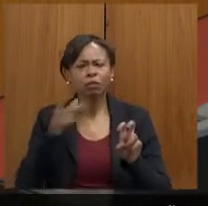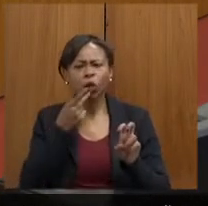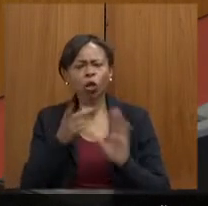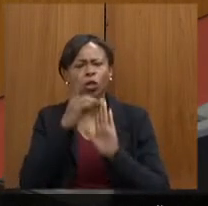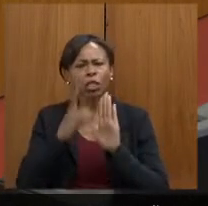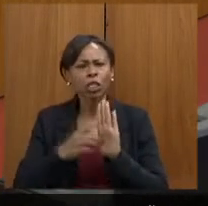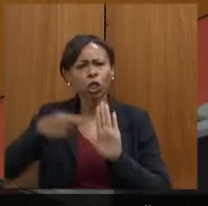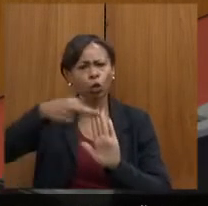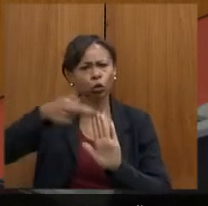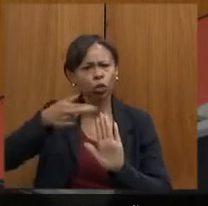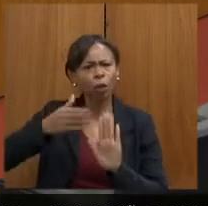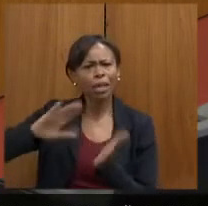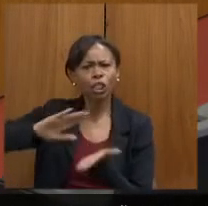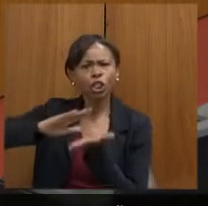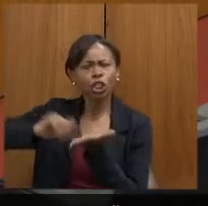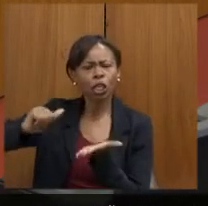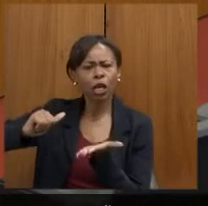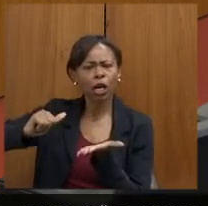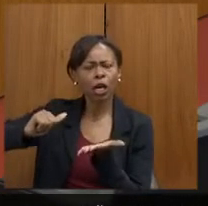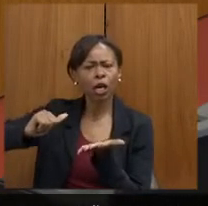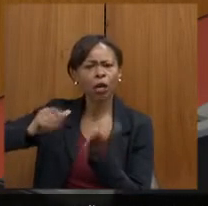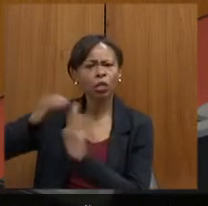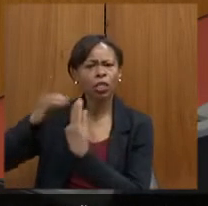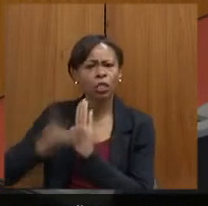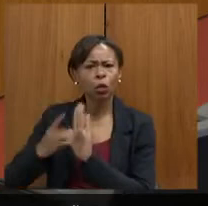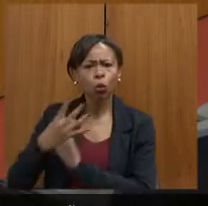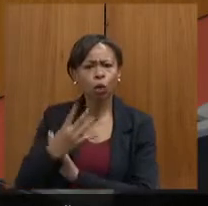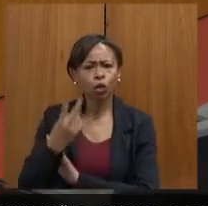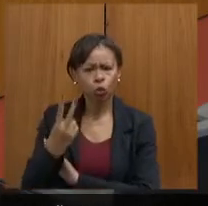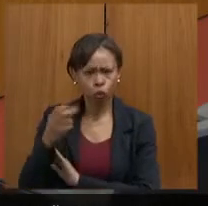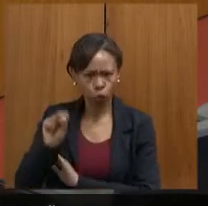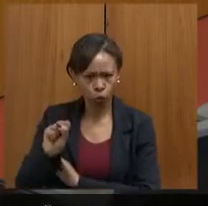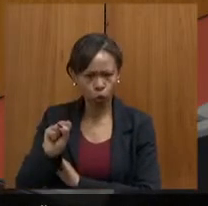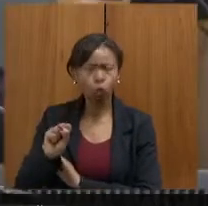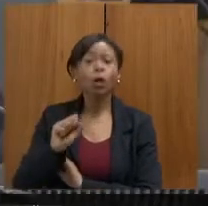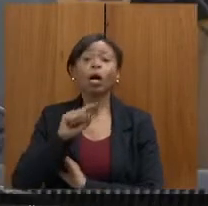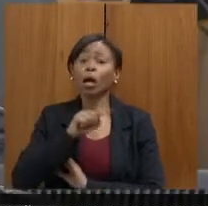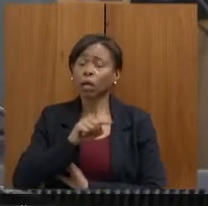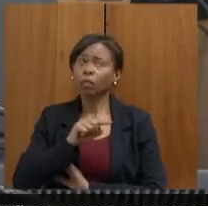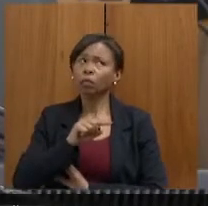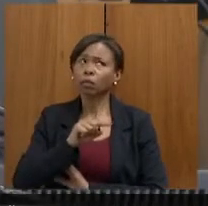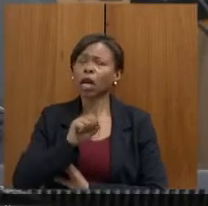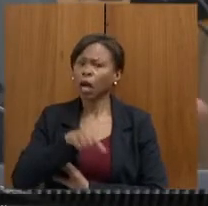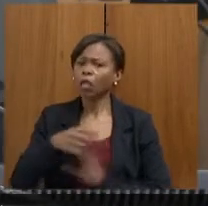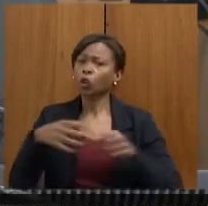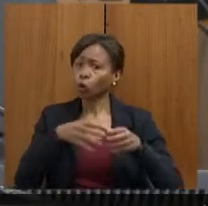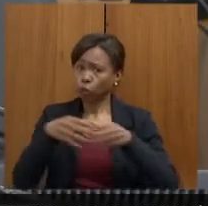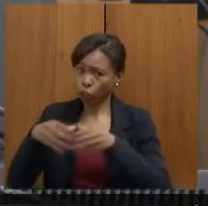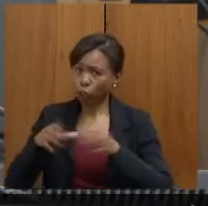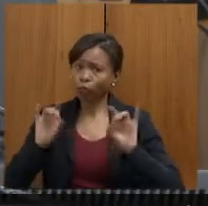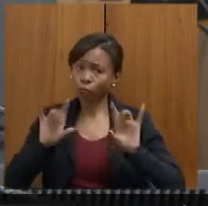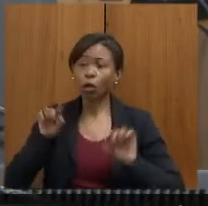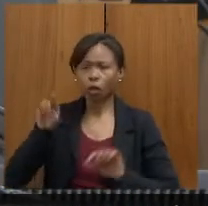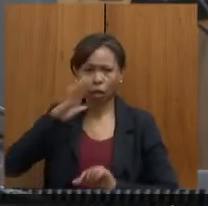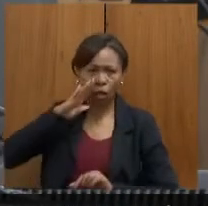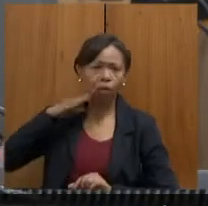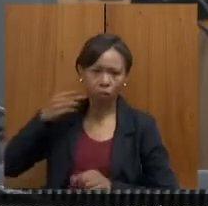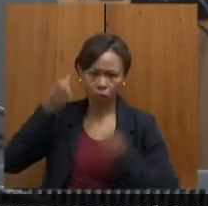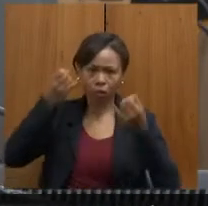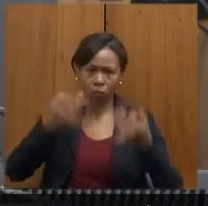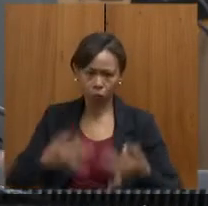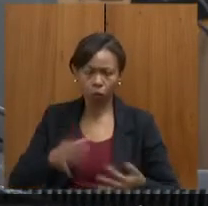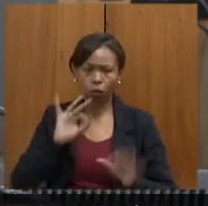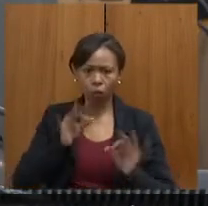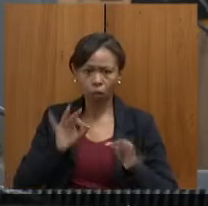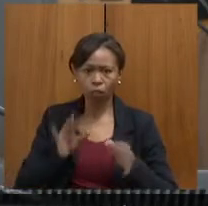decreto resolução para poder tirar o decreto a 28 4 28 e se trata realmente da comissão especial como a Bia explicou